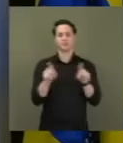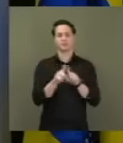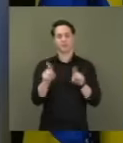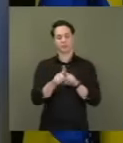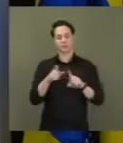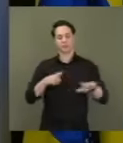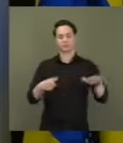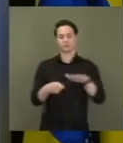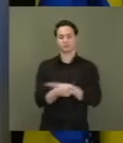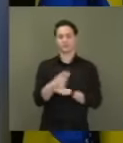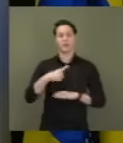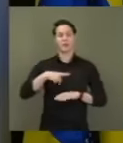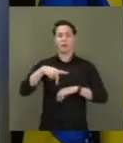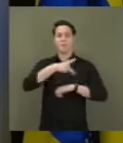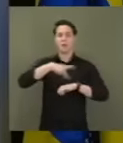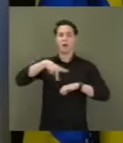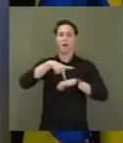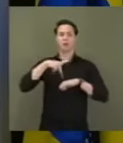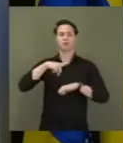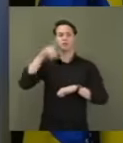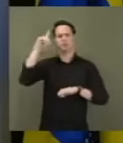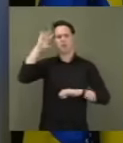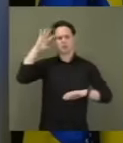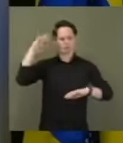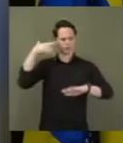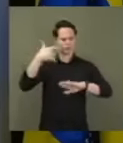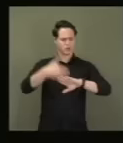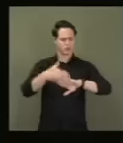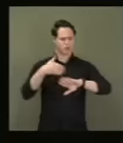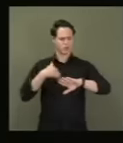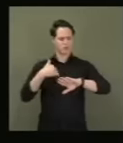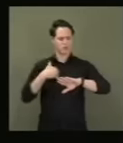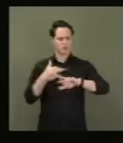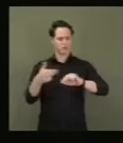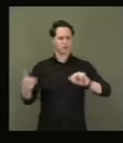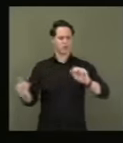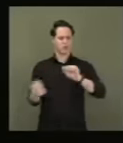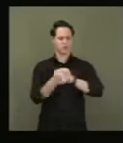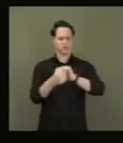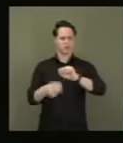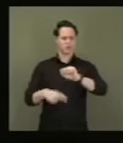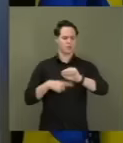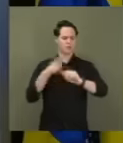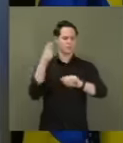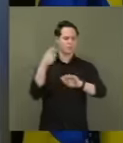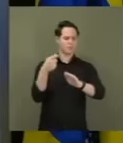financiador de países com histórico de calotes em pagamento de